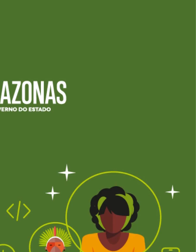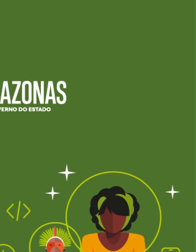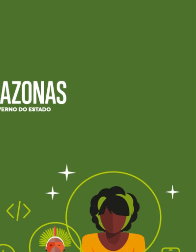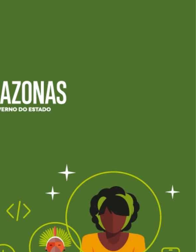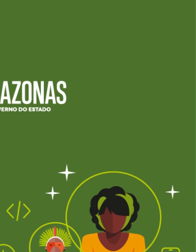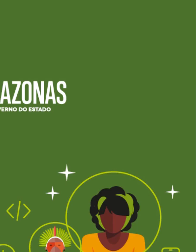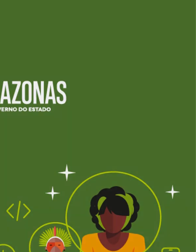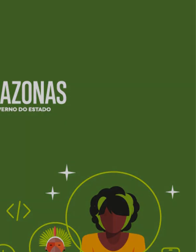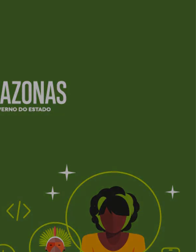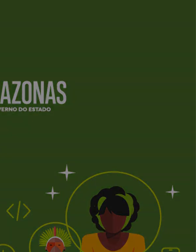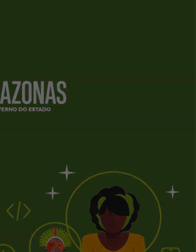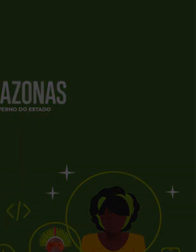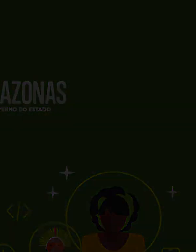a